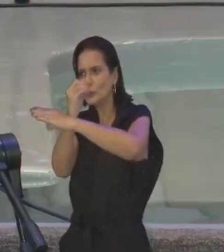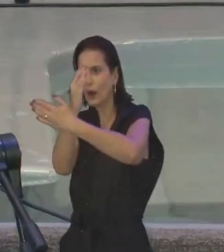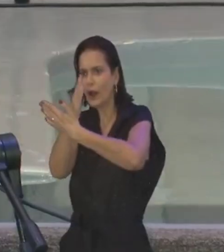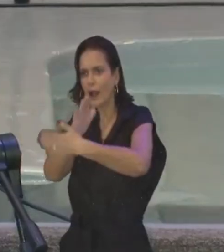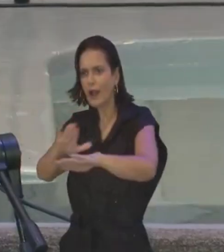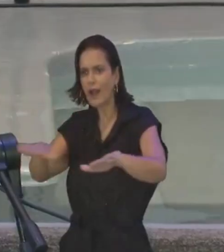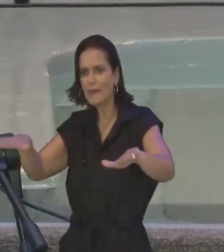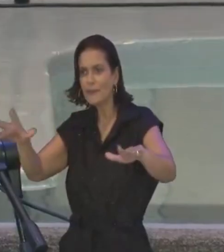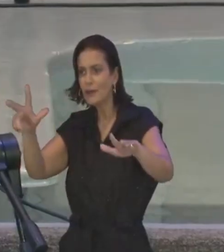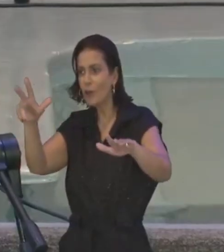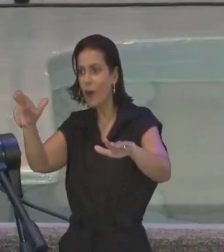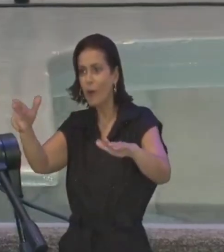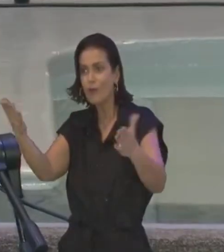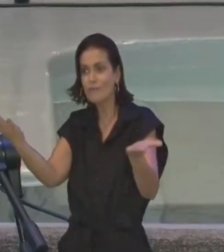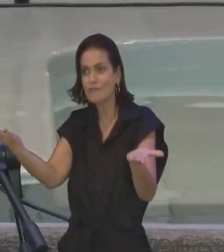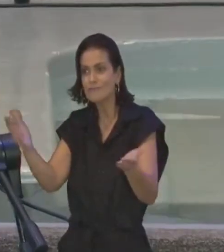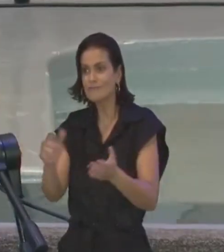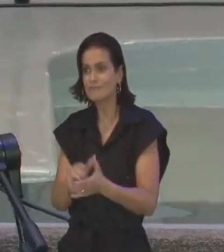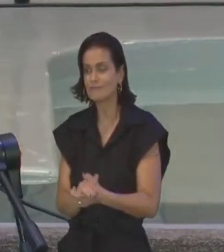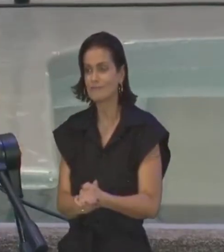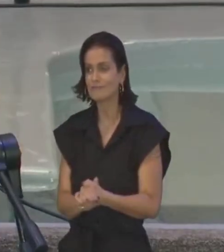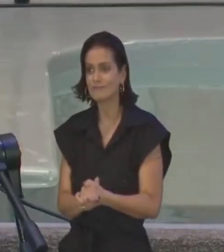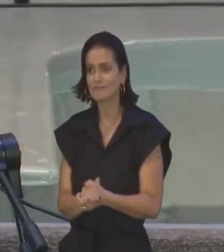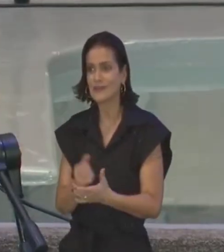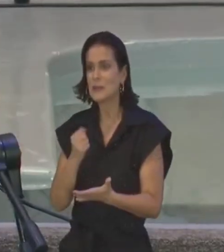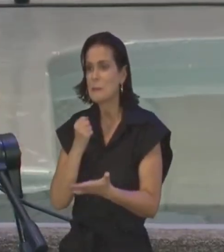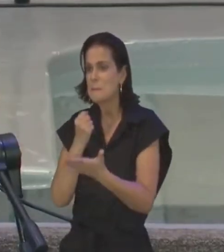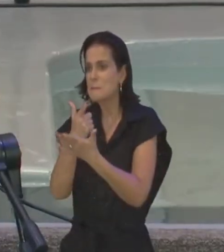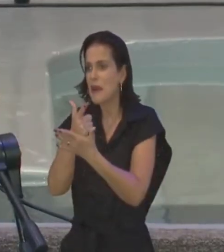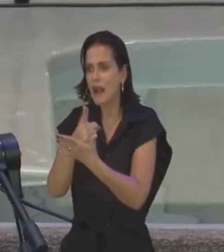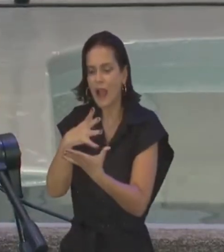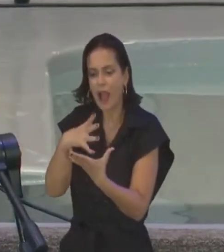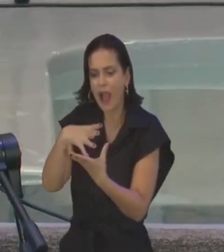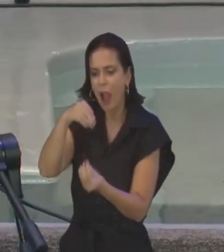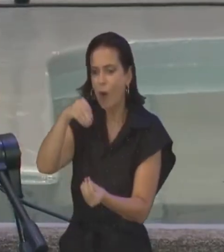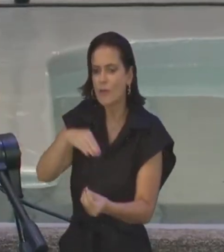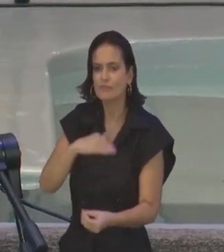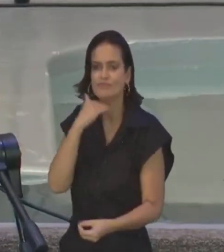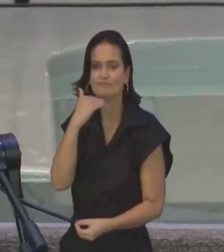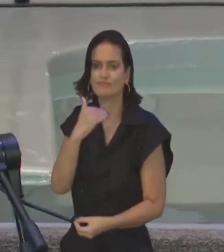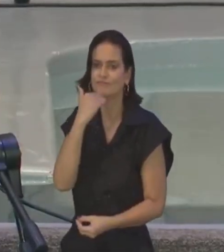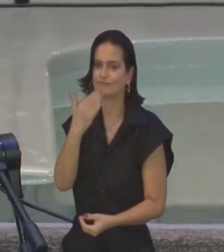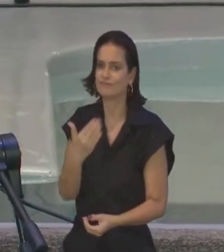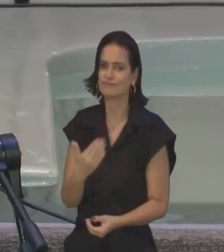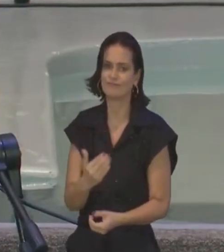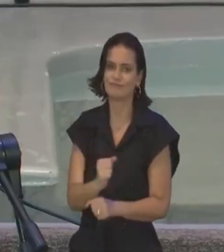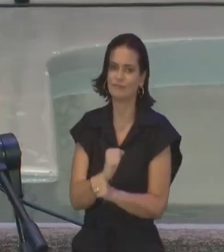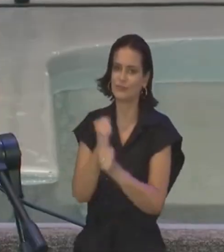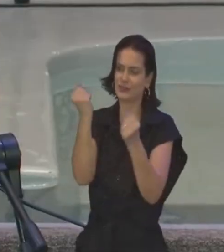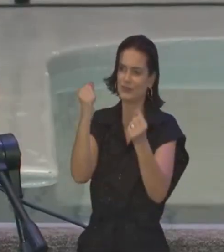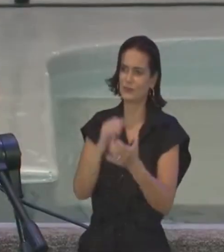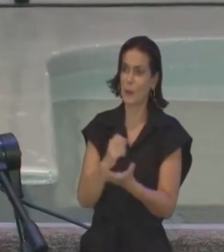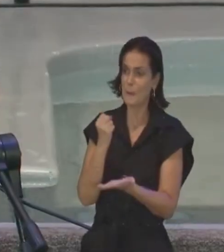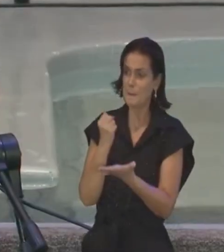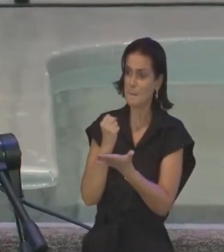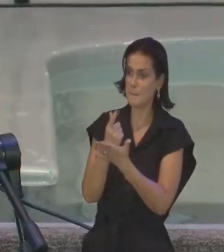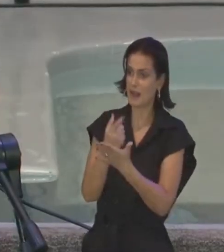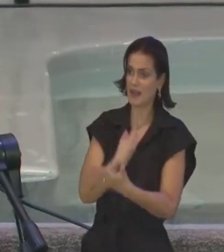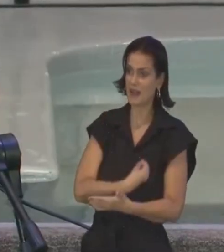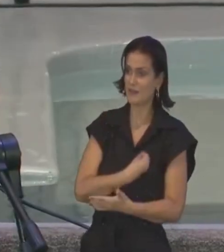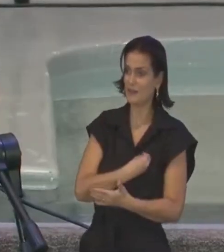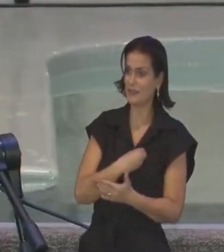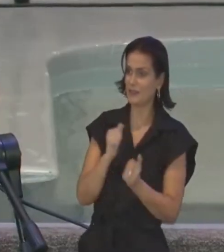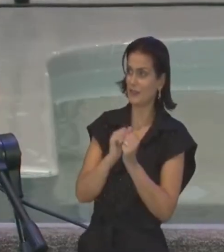desfaz. Nós não temos como pagar pela nossa alma, nós não temos como pagar pela nossa vida com Deus,